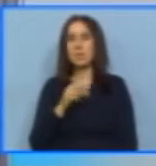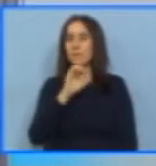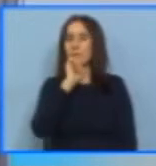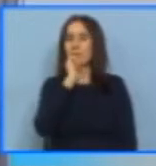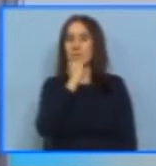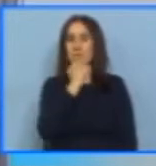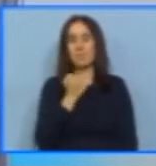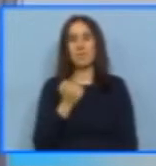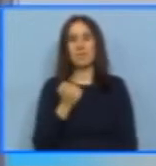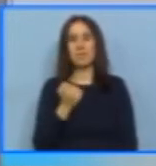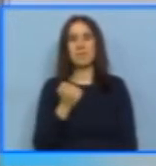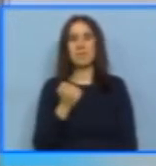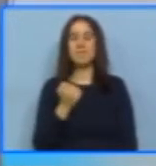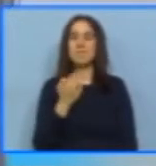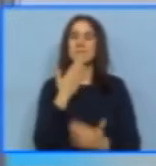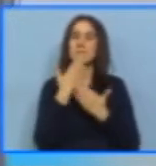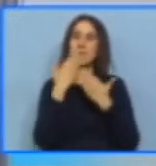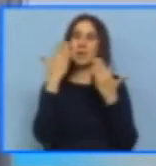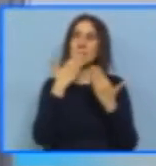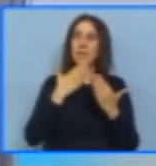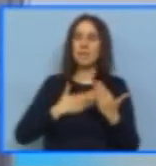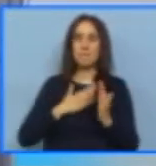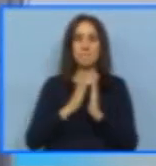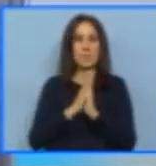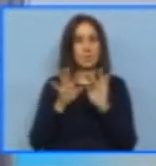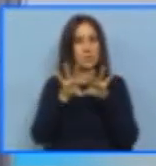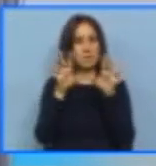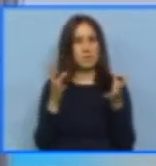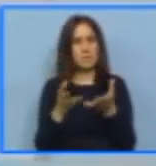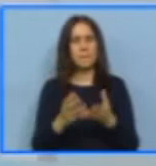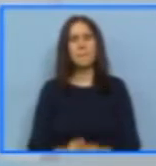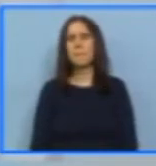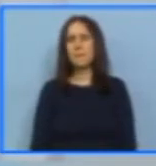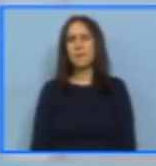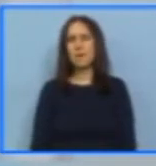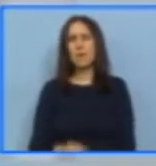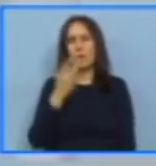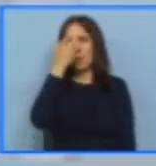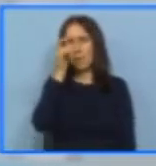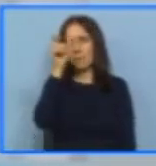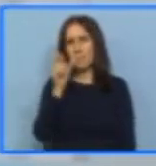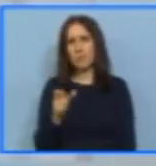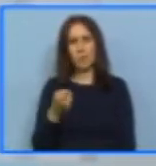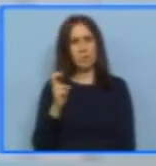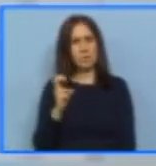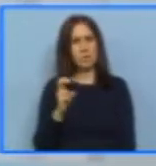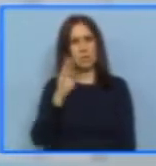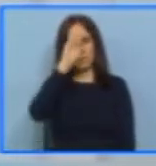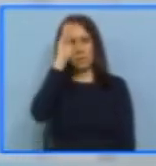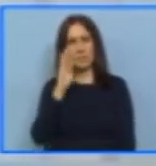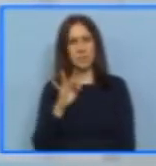misteriosamente é fonte de graça para a Igreja Universal. Na tua opinião, isso é a ousadia do Papa Francisco, ou é a sua simplicidade também